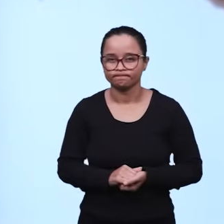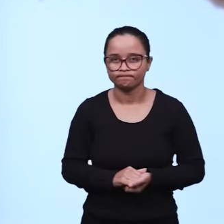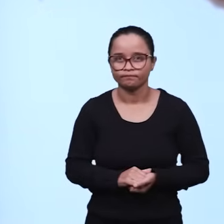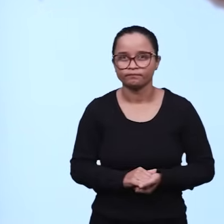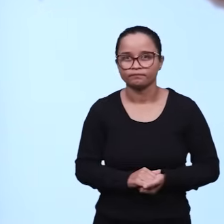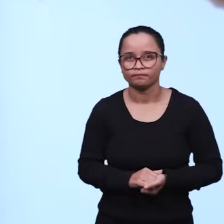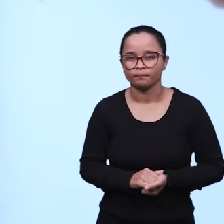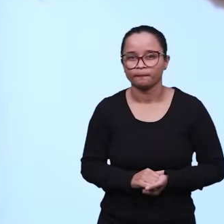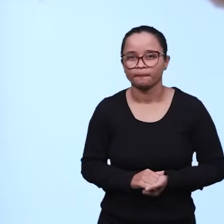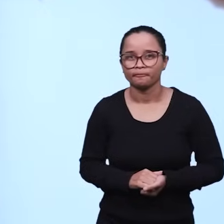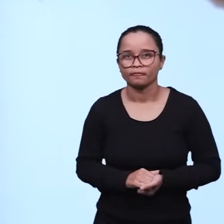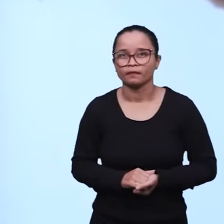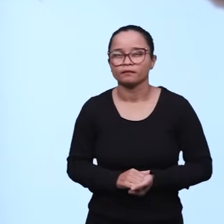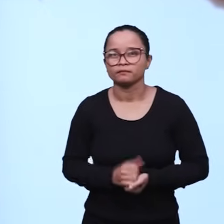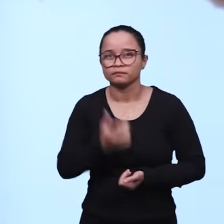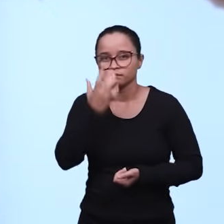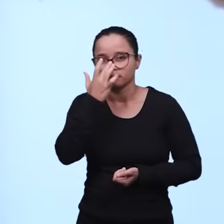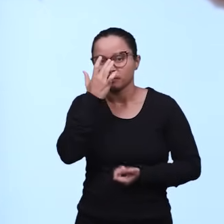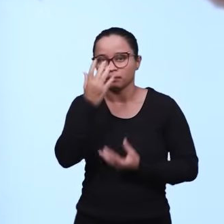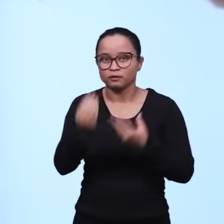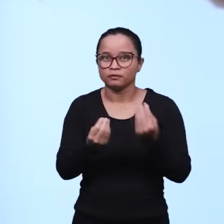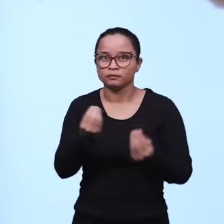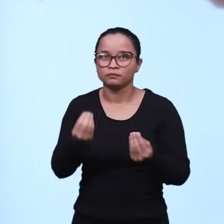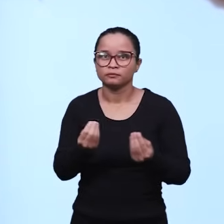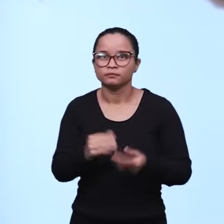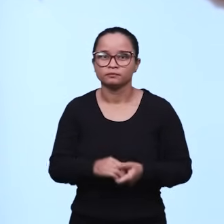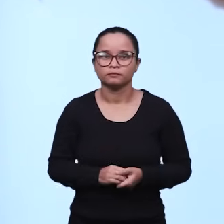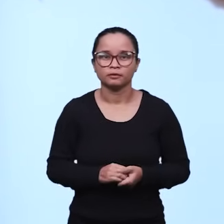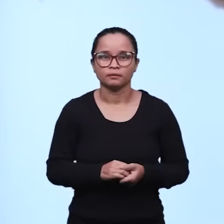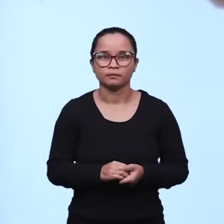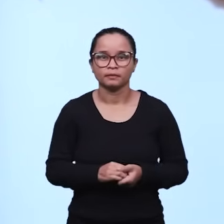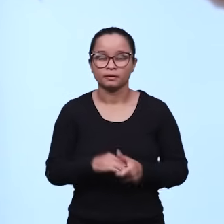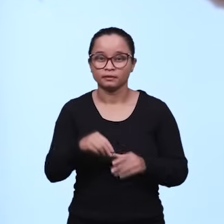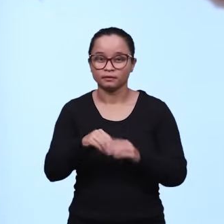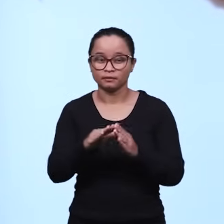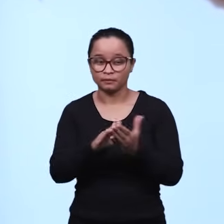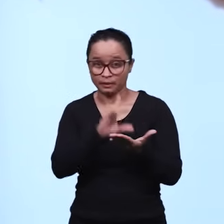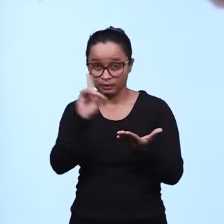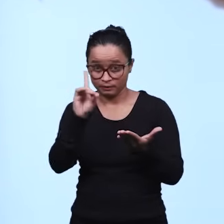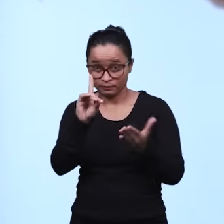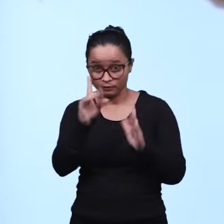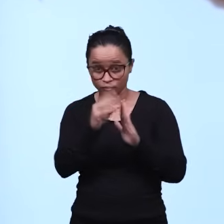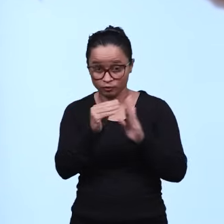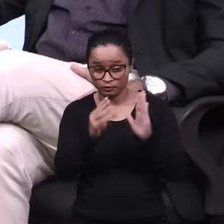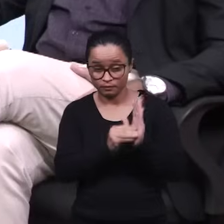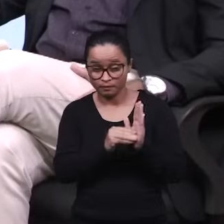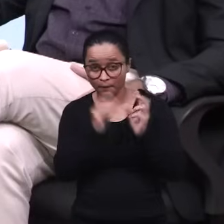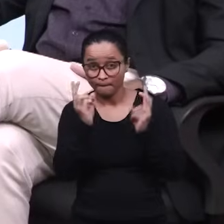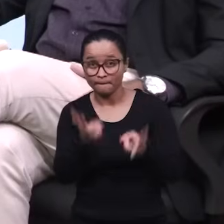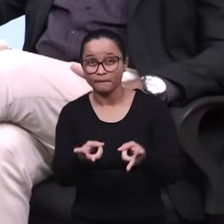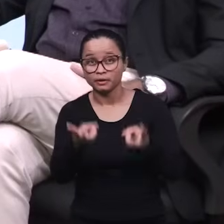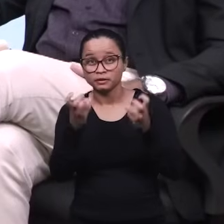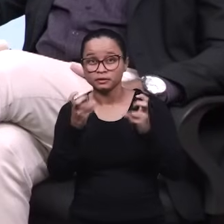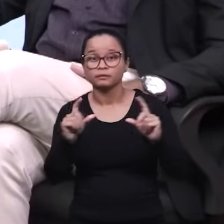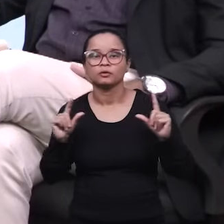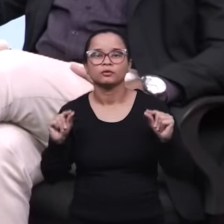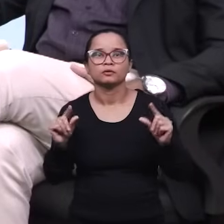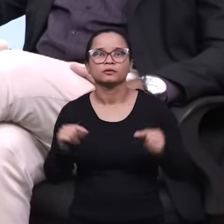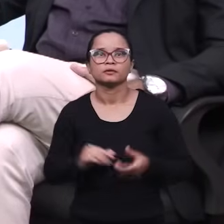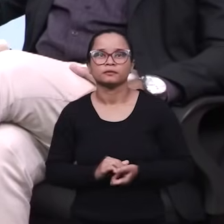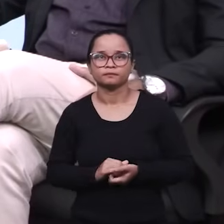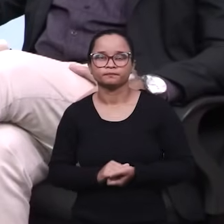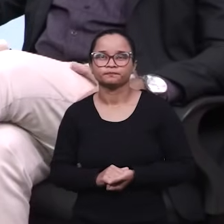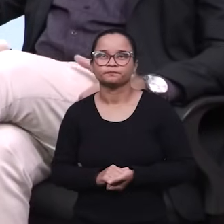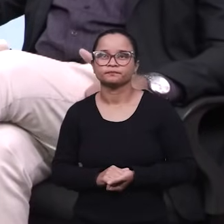Pelo teor da palavra, pelo seu conteúdo, se percebe que